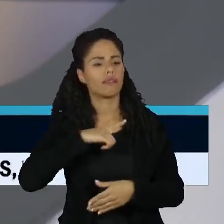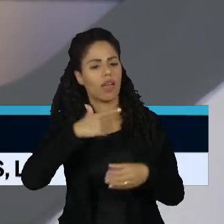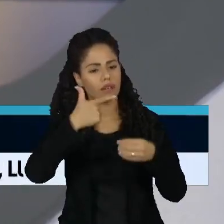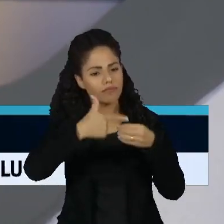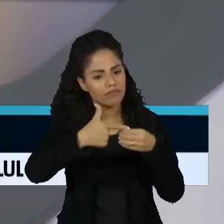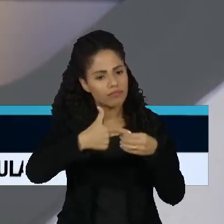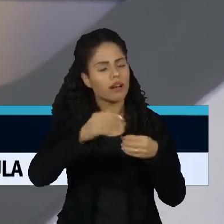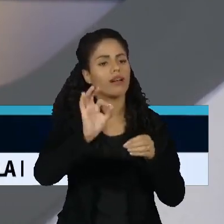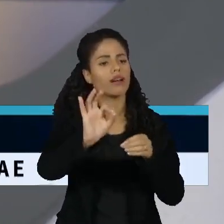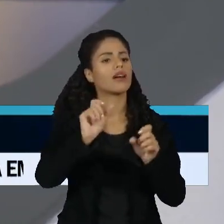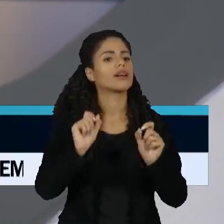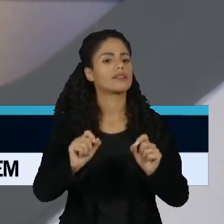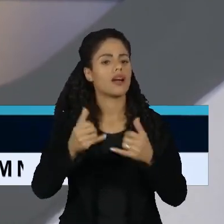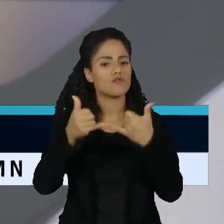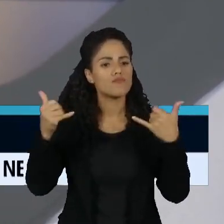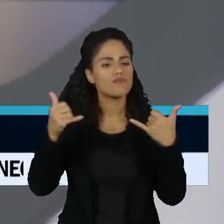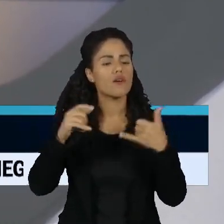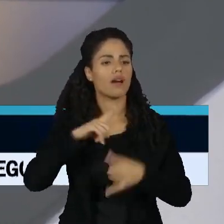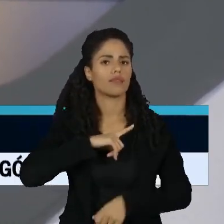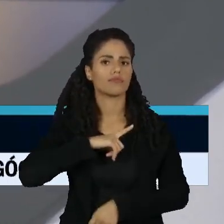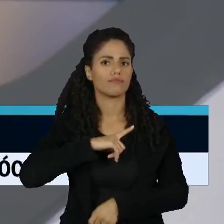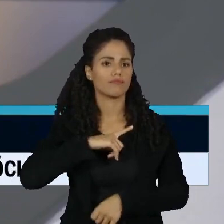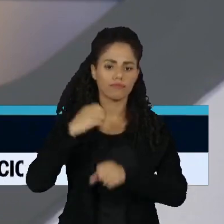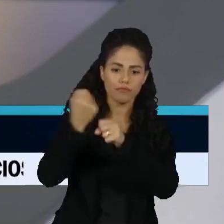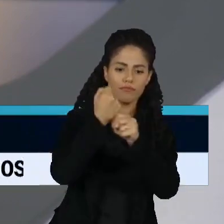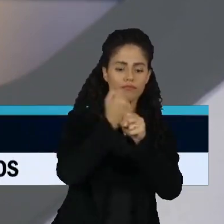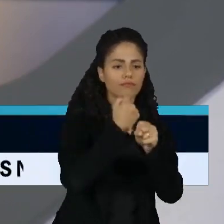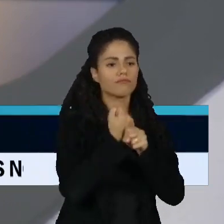energia, de resíduos das produções,